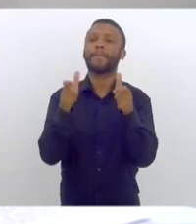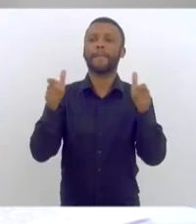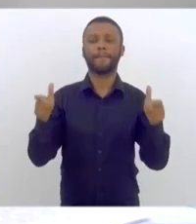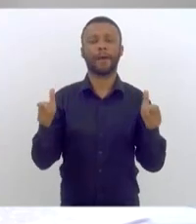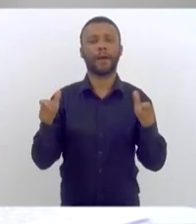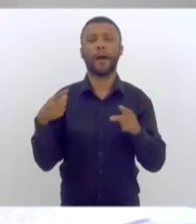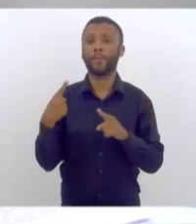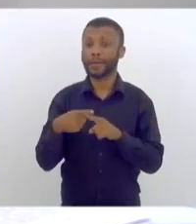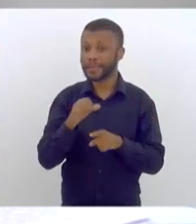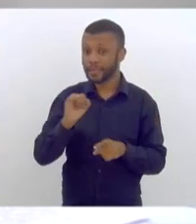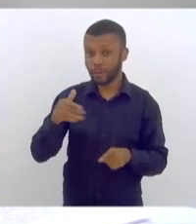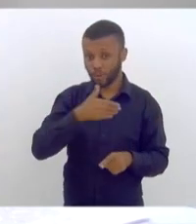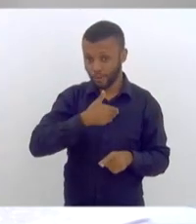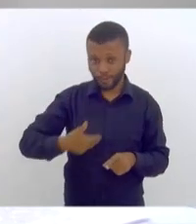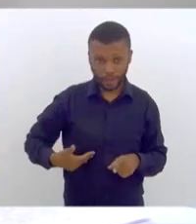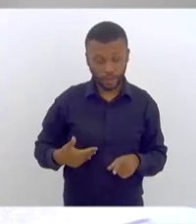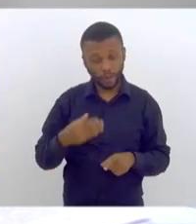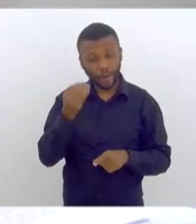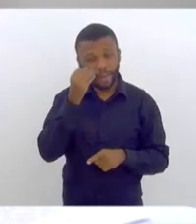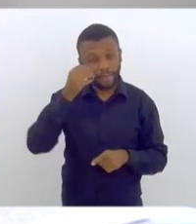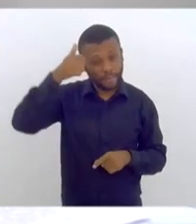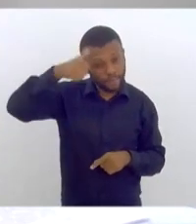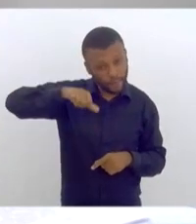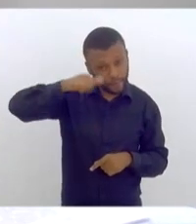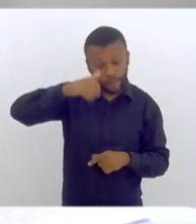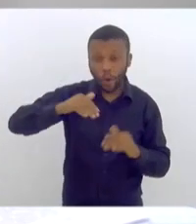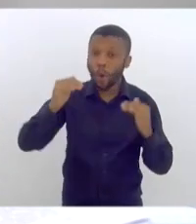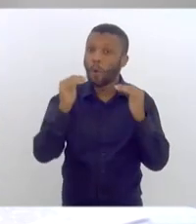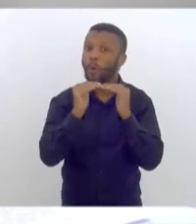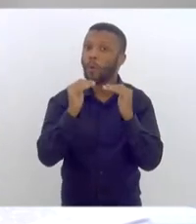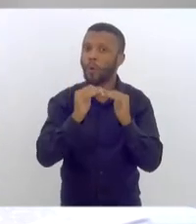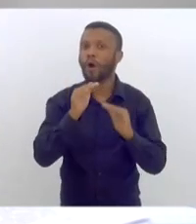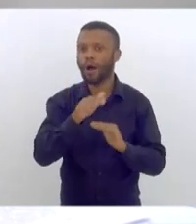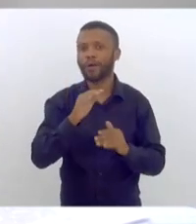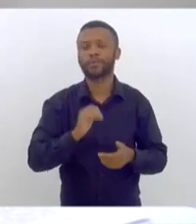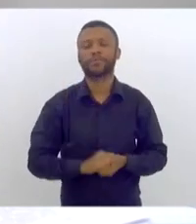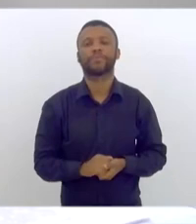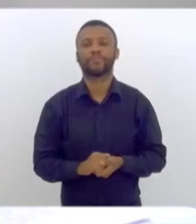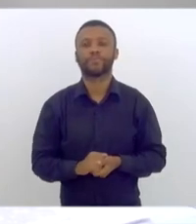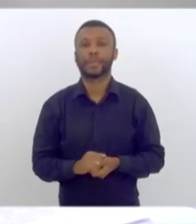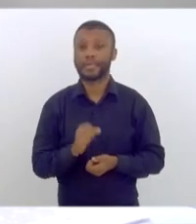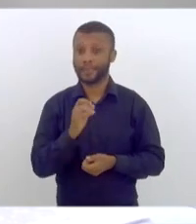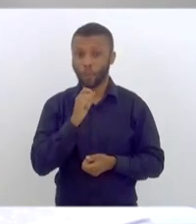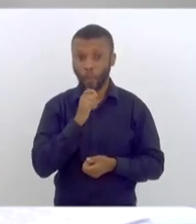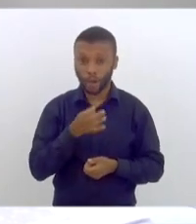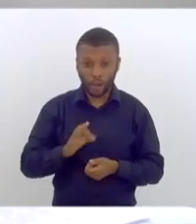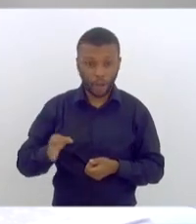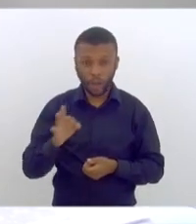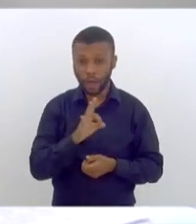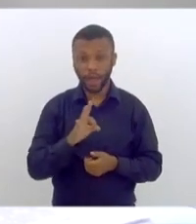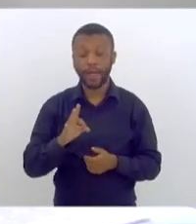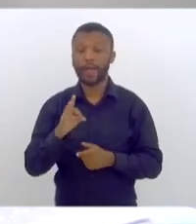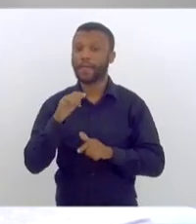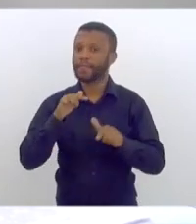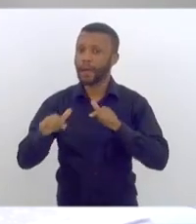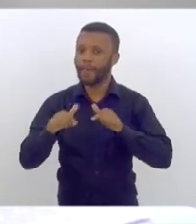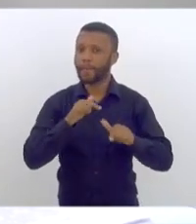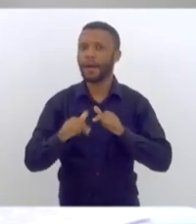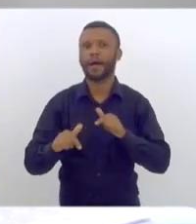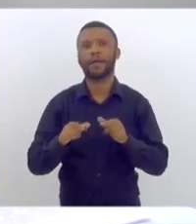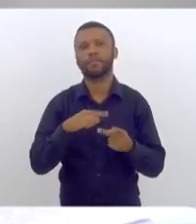se o governo verifica e eu concordo com o governo que se você não gera emprego e renda você não gera